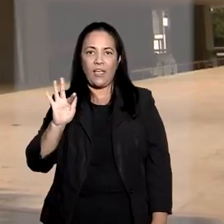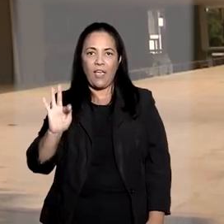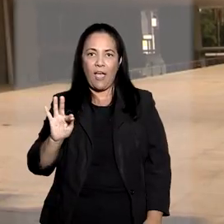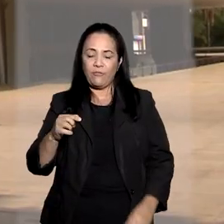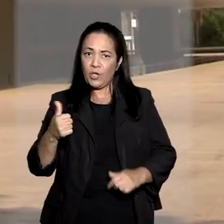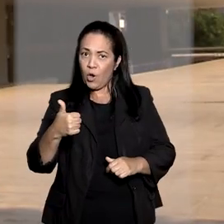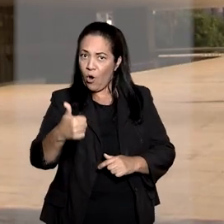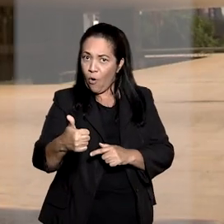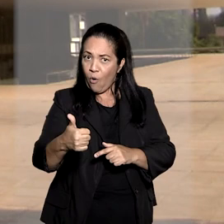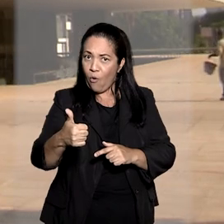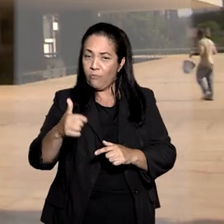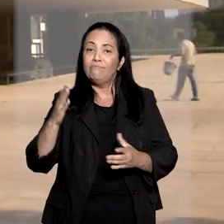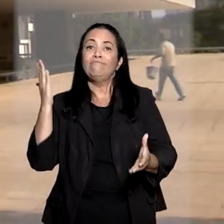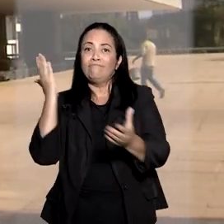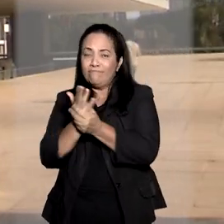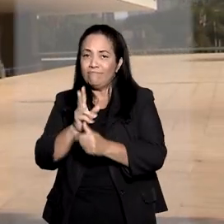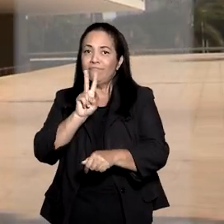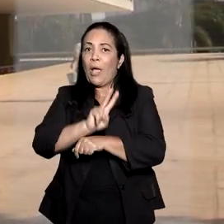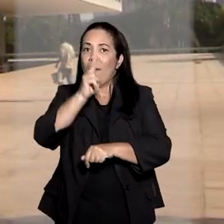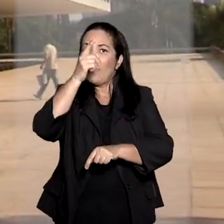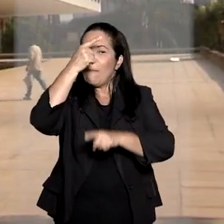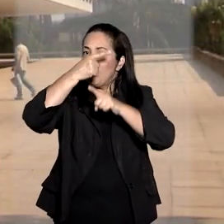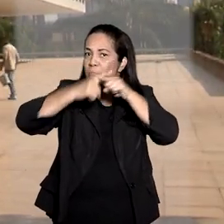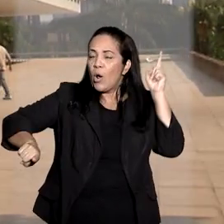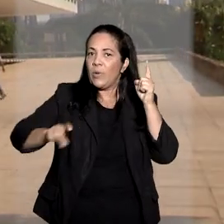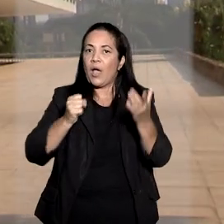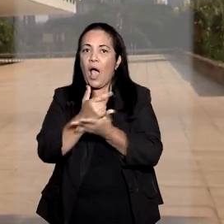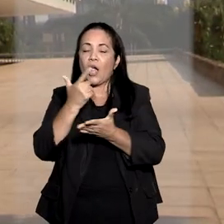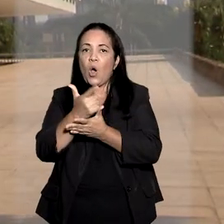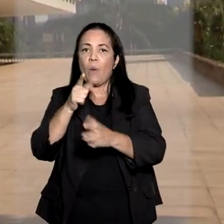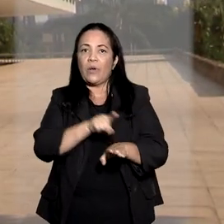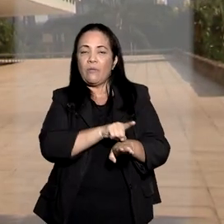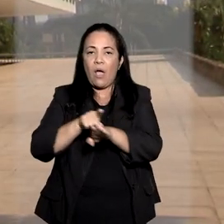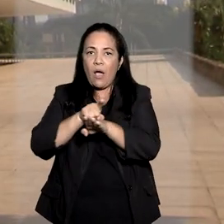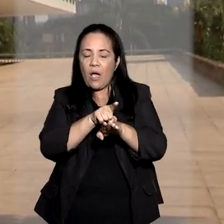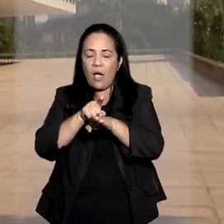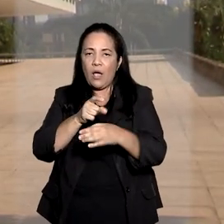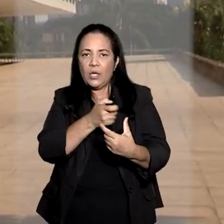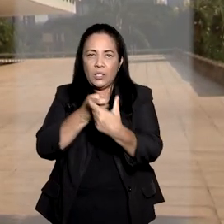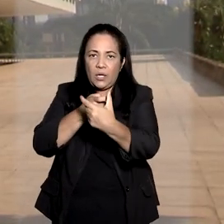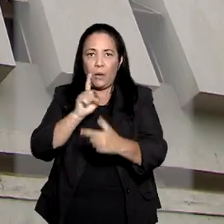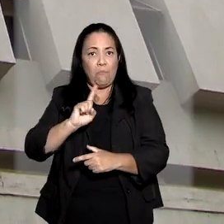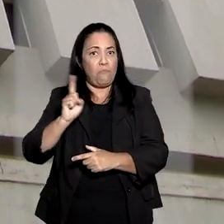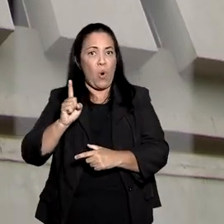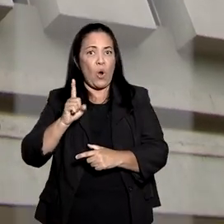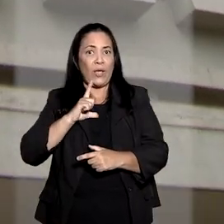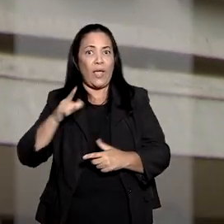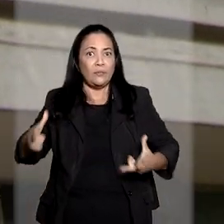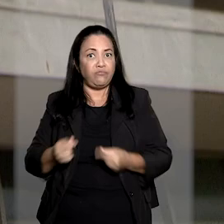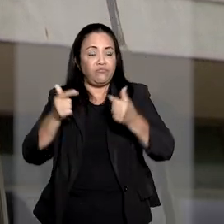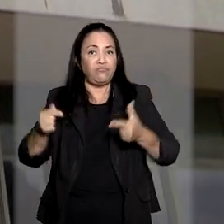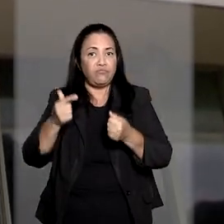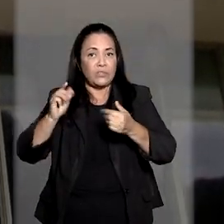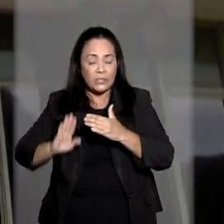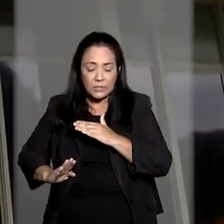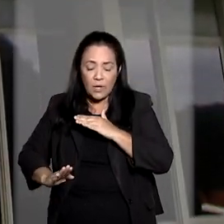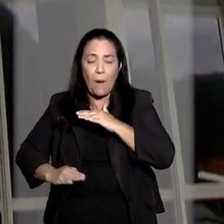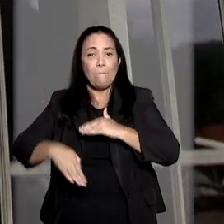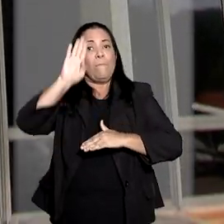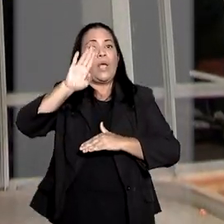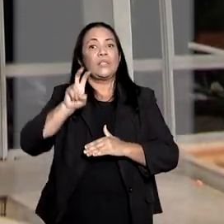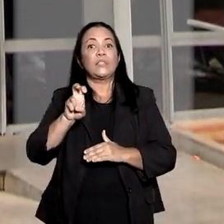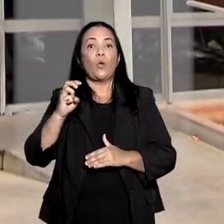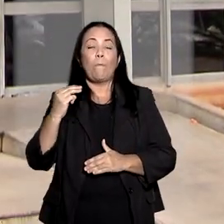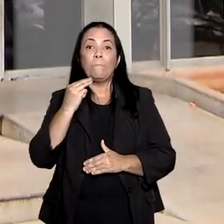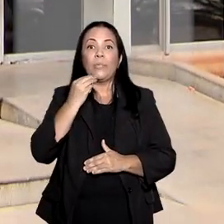trf1 concedeu liminar para suspender a compra sobre o fundamento de que o negócio alcançaria valores superiores